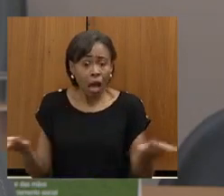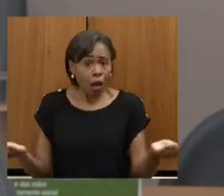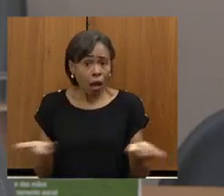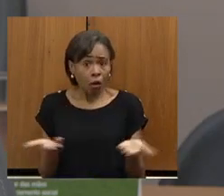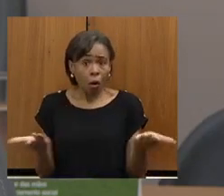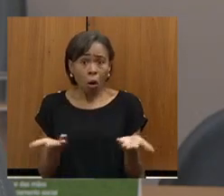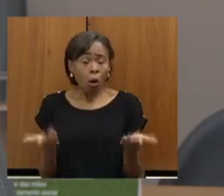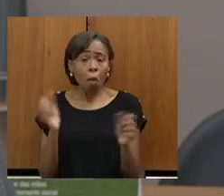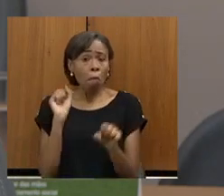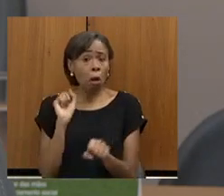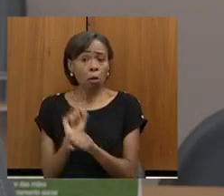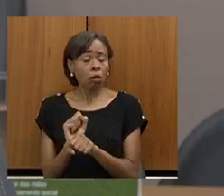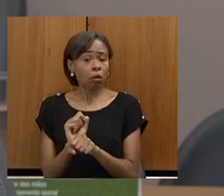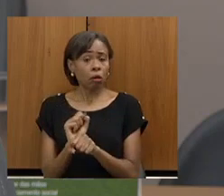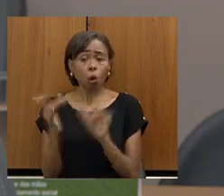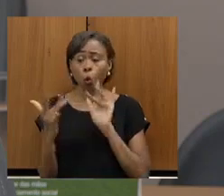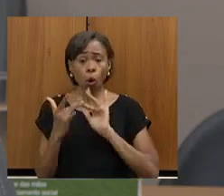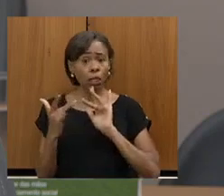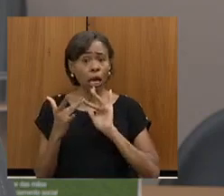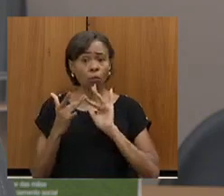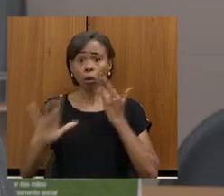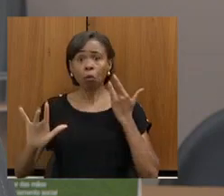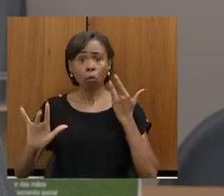cessou por completo o contato.